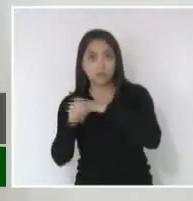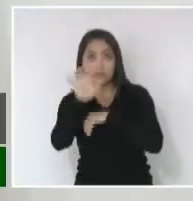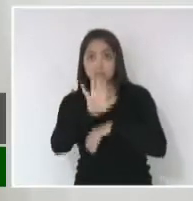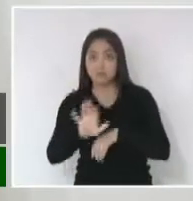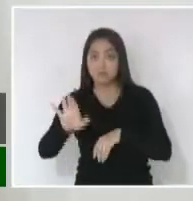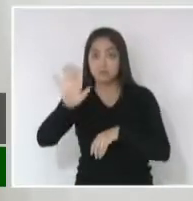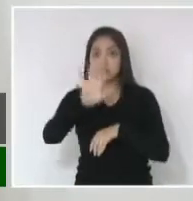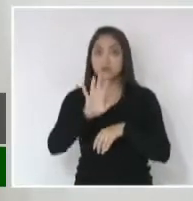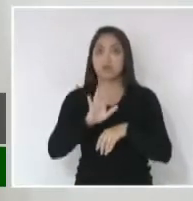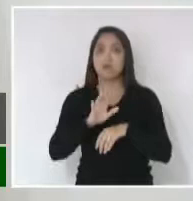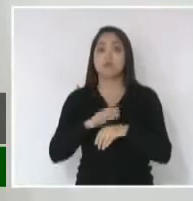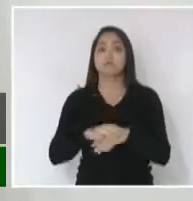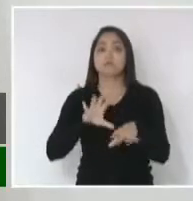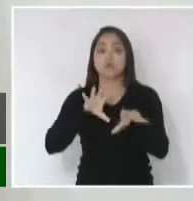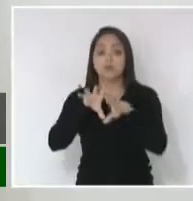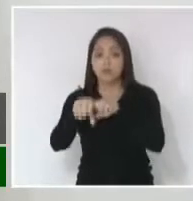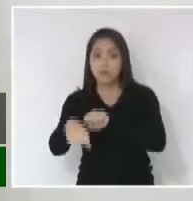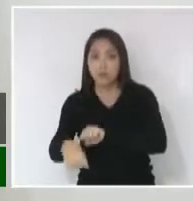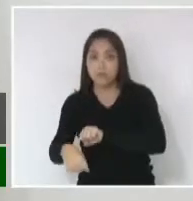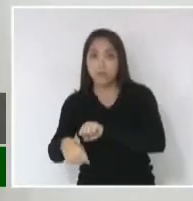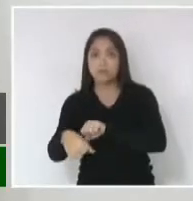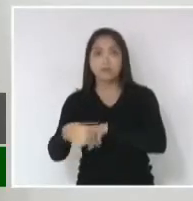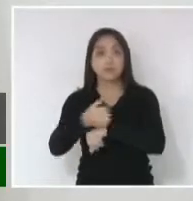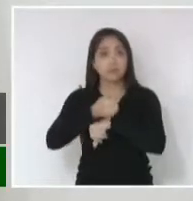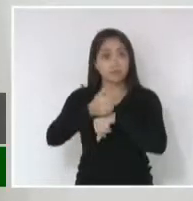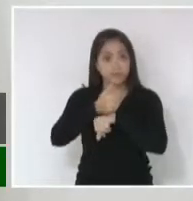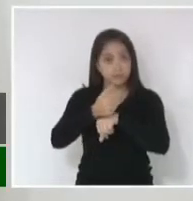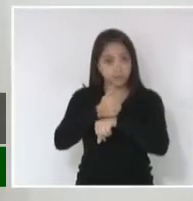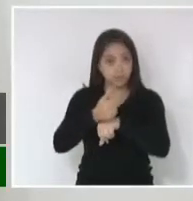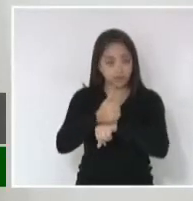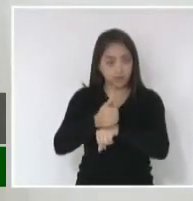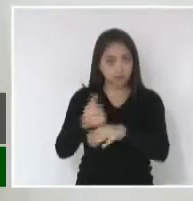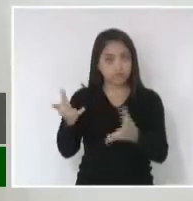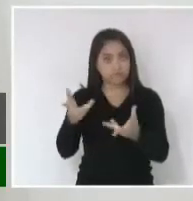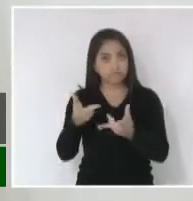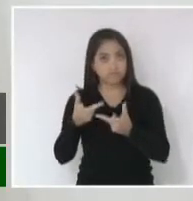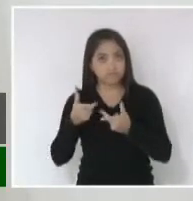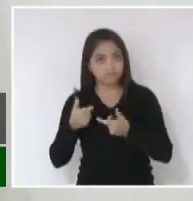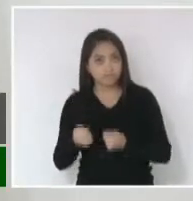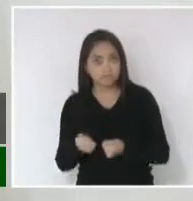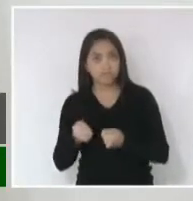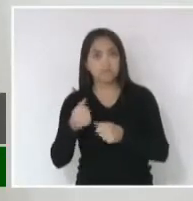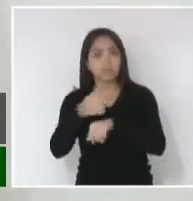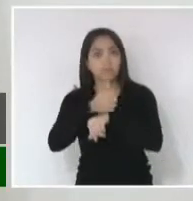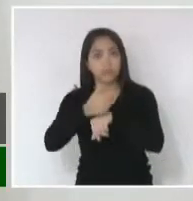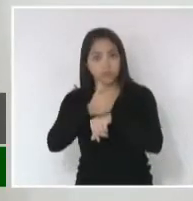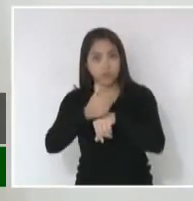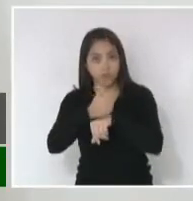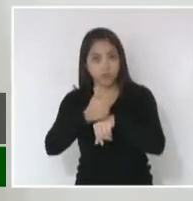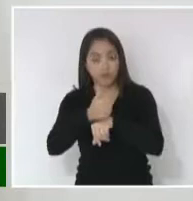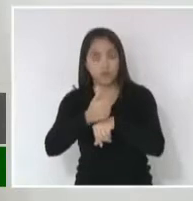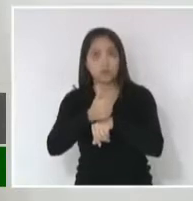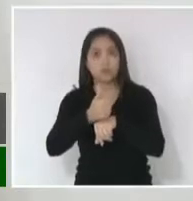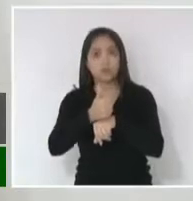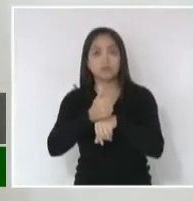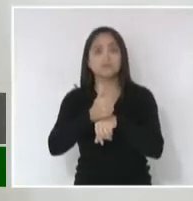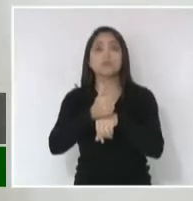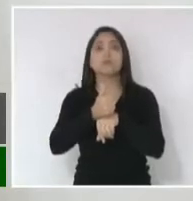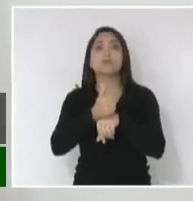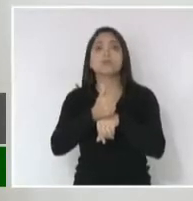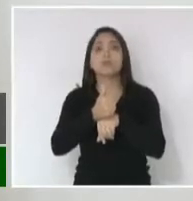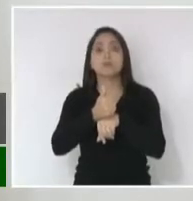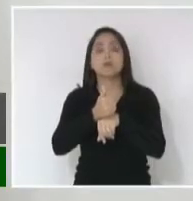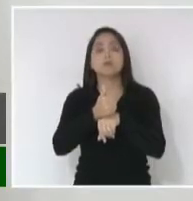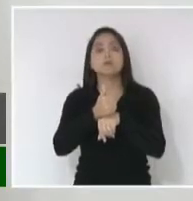da qualificação profissional. O aperfeiçoamento profissional é uma modalidade de ensino que prepara as